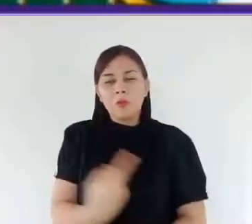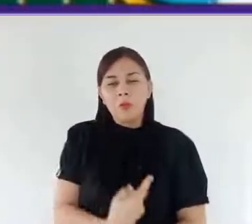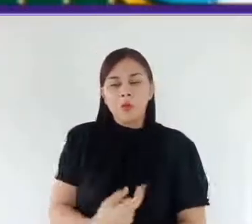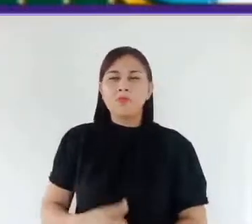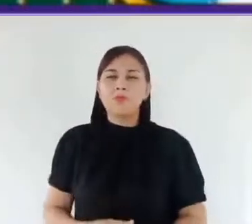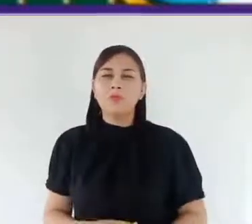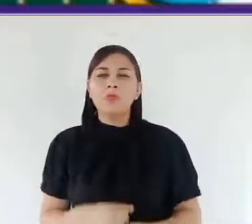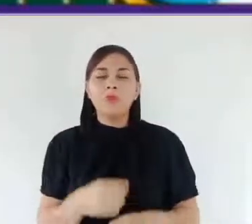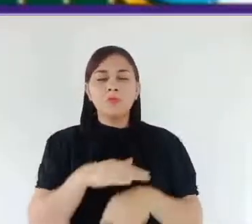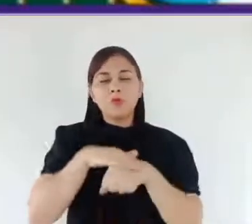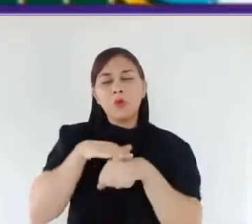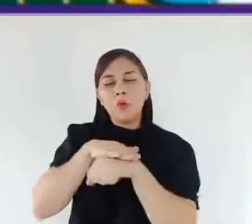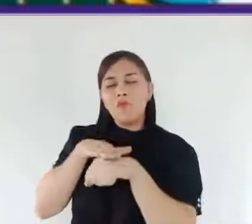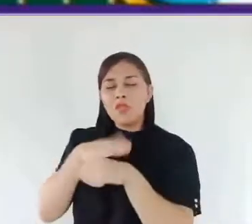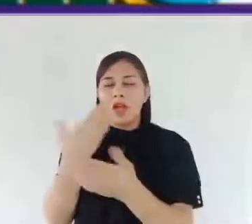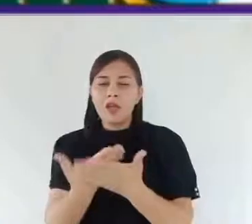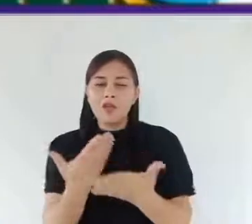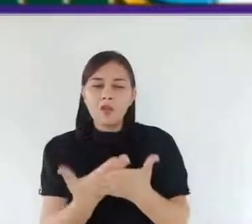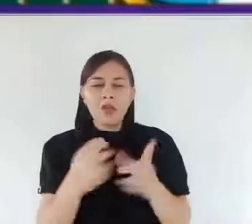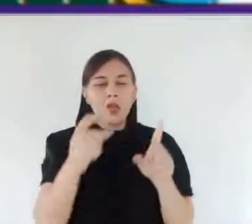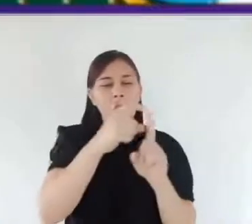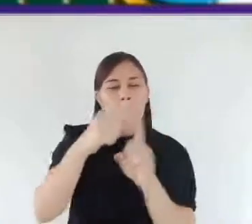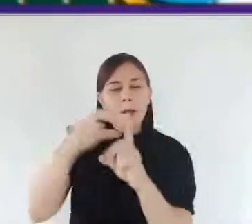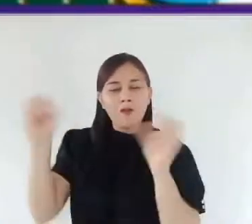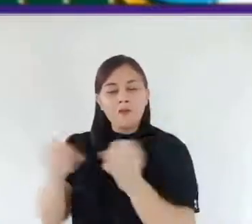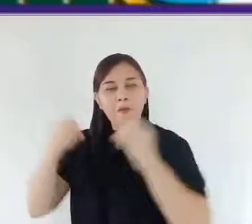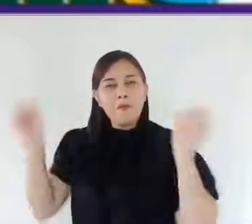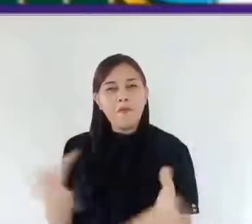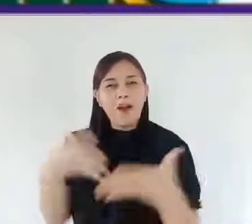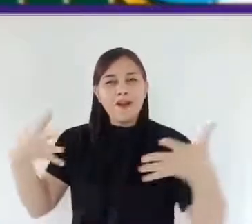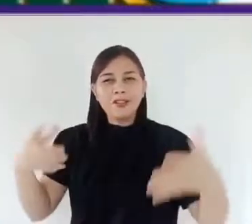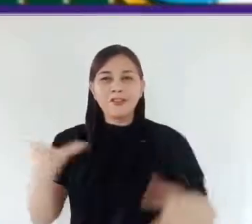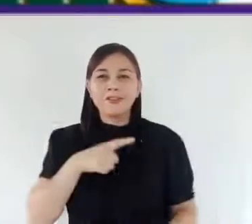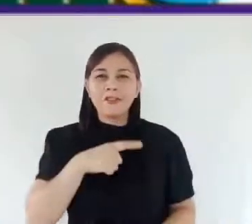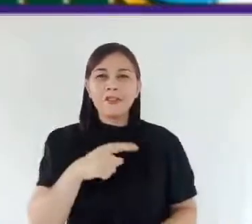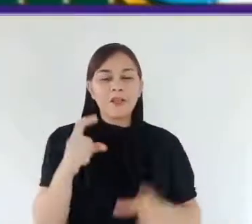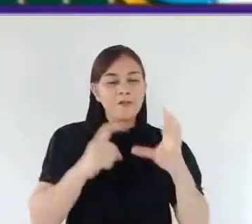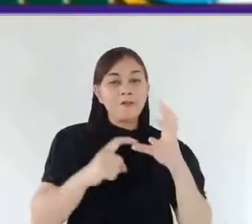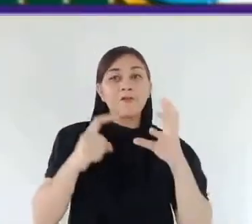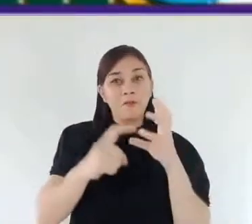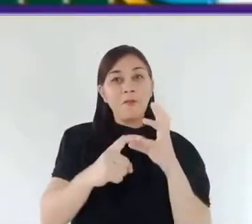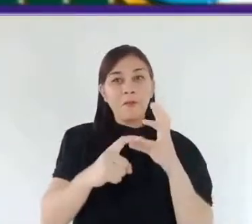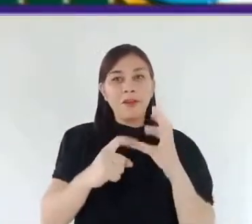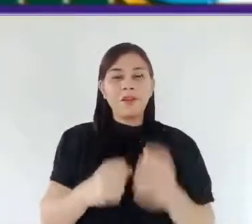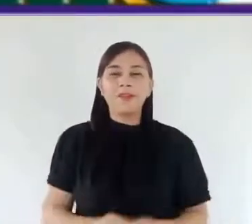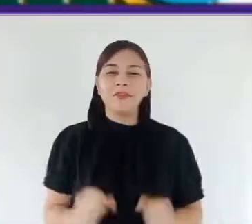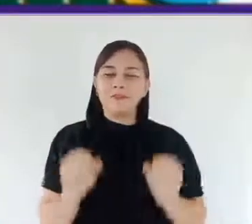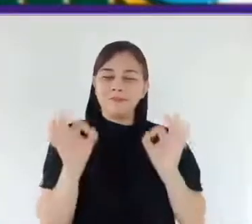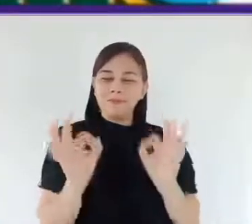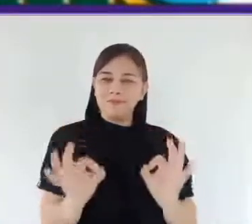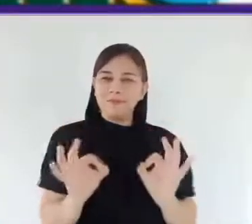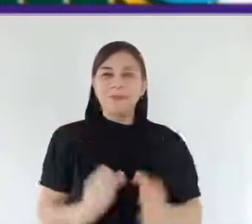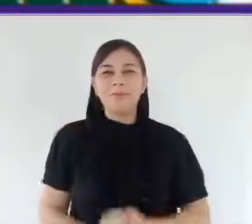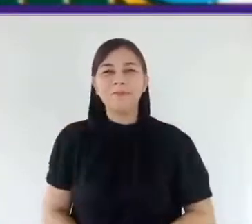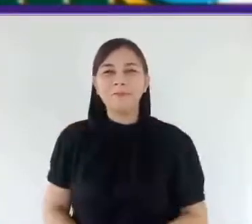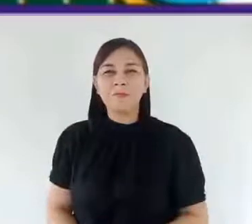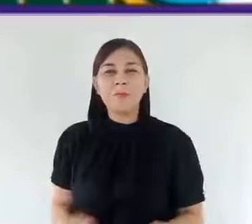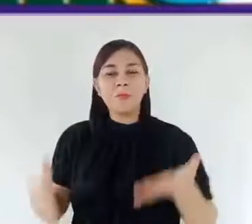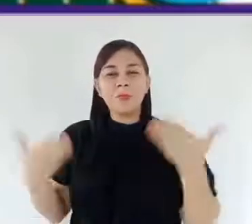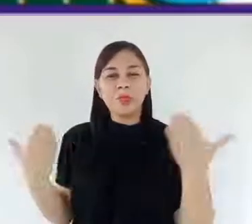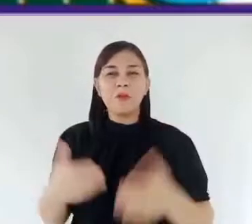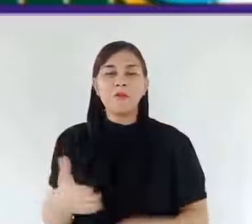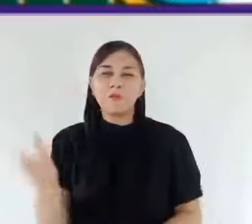algumas palavrinhas mágicas, onde as vogais aparecem, tá certo? Então,